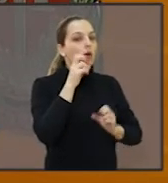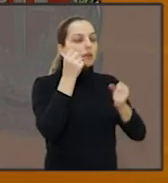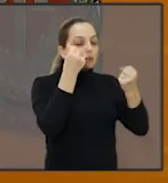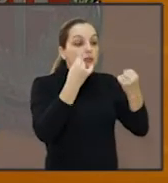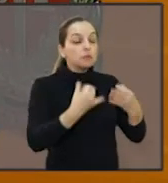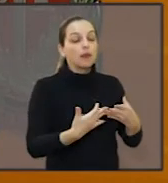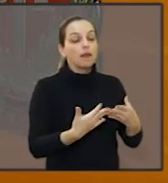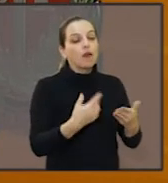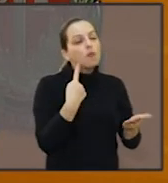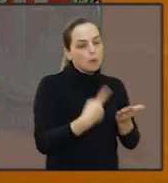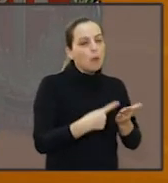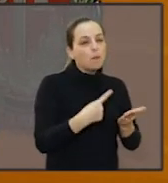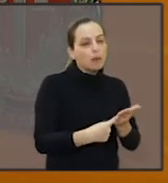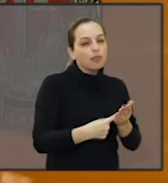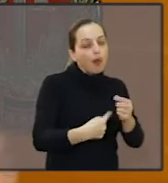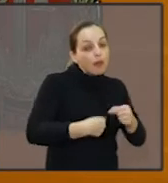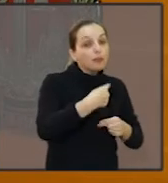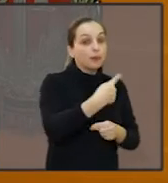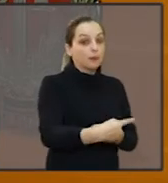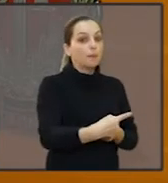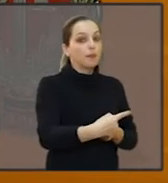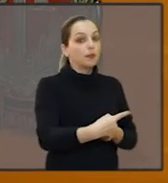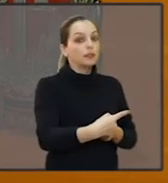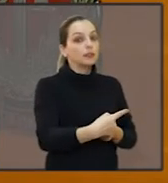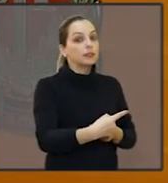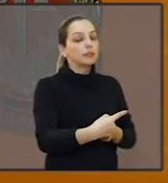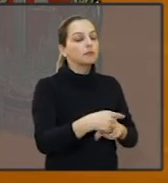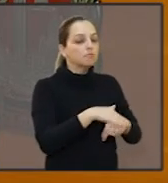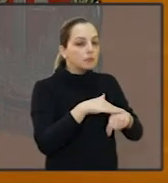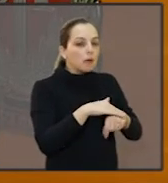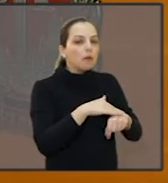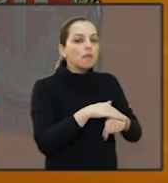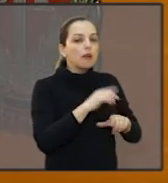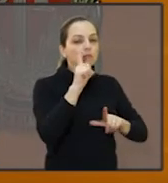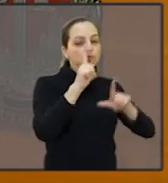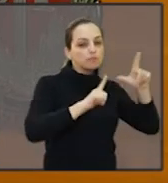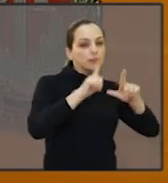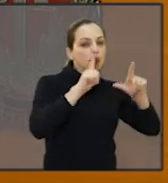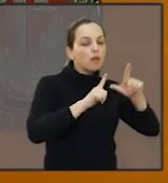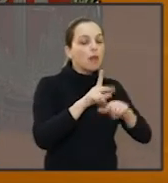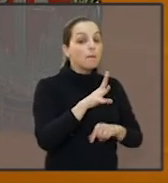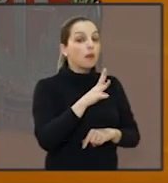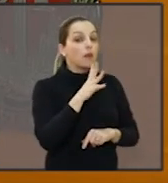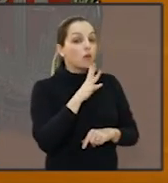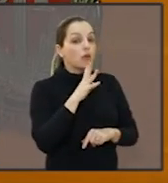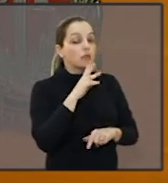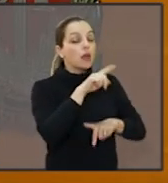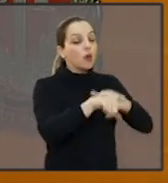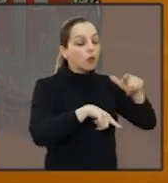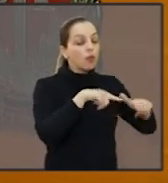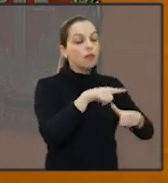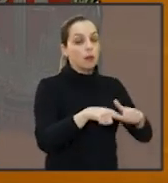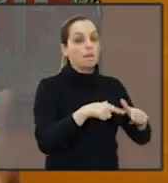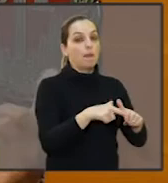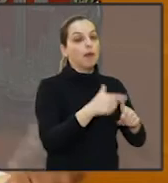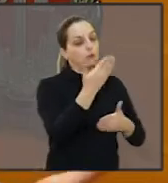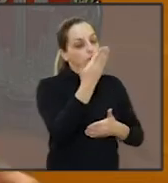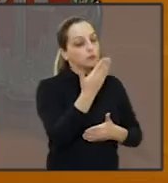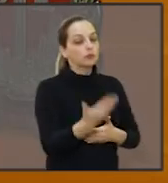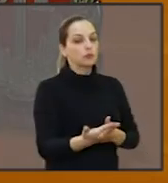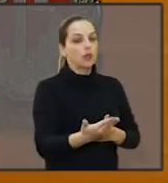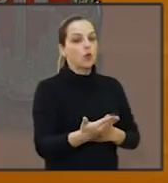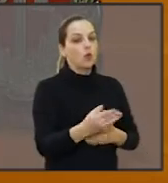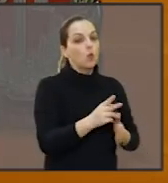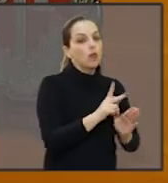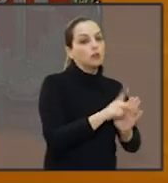nem falamos do Instituto Roseli, mas vamos marcar então mais uma conversa aqui. Para o pessoal conhecer um pouco mais do trabalho que você fez, do